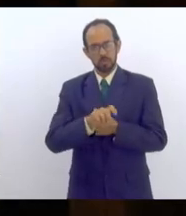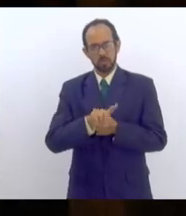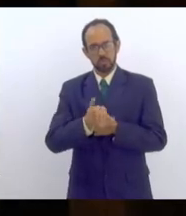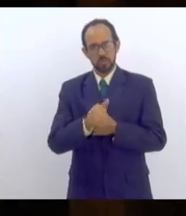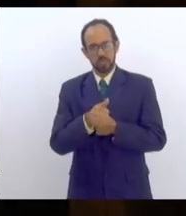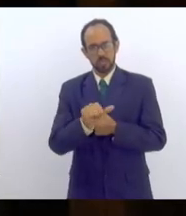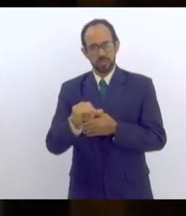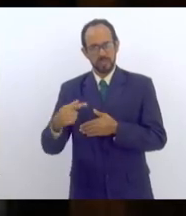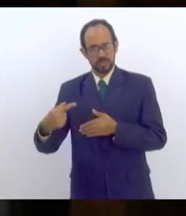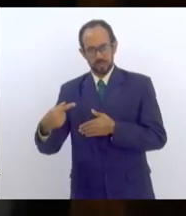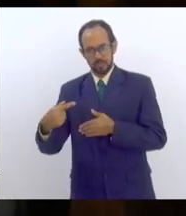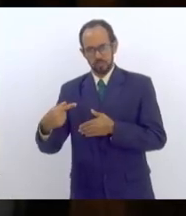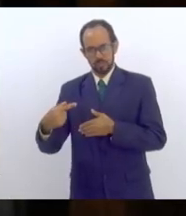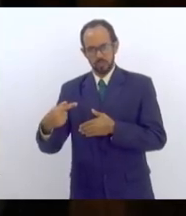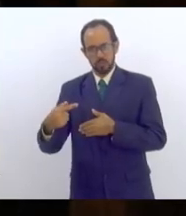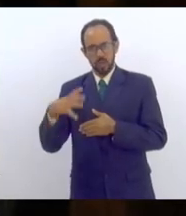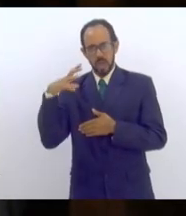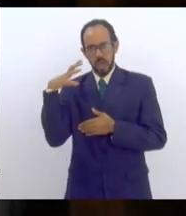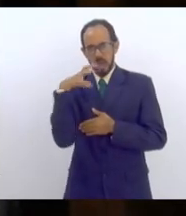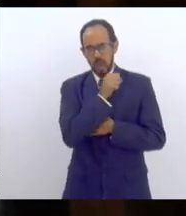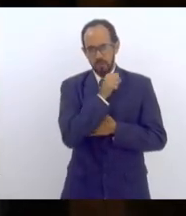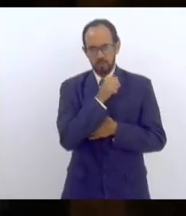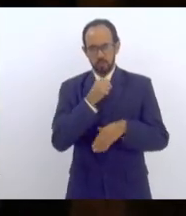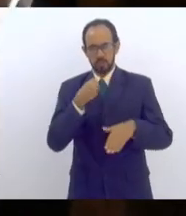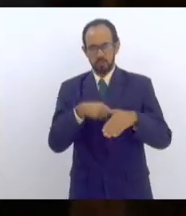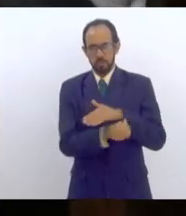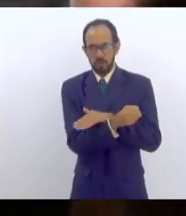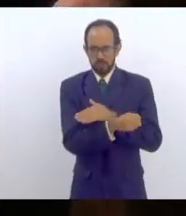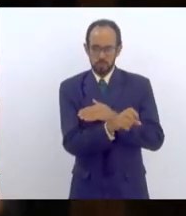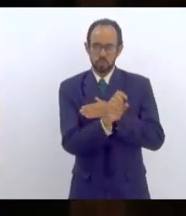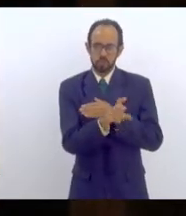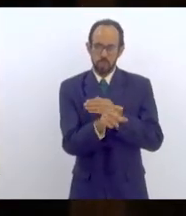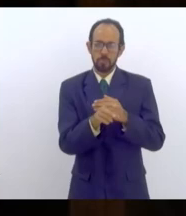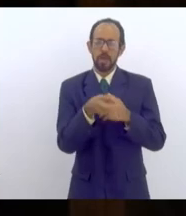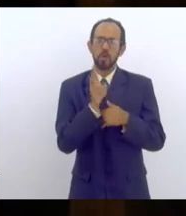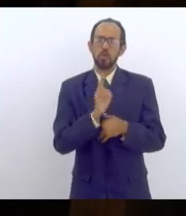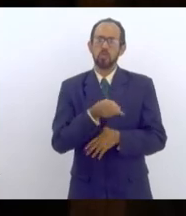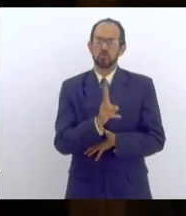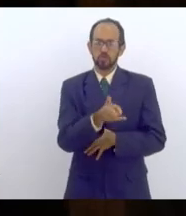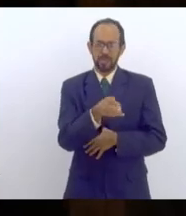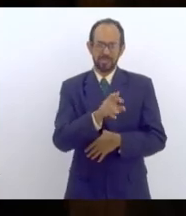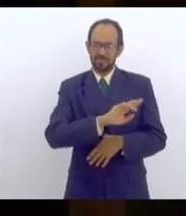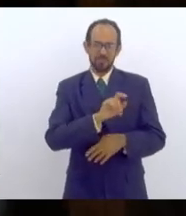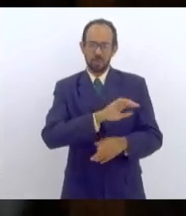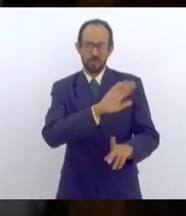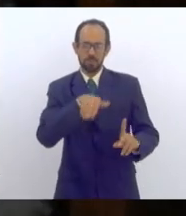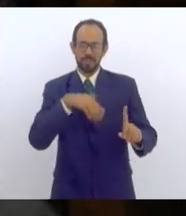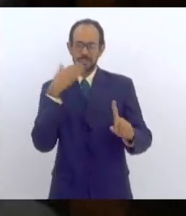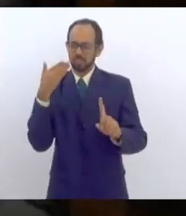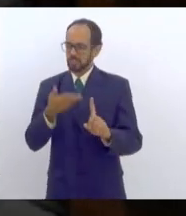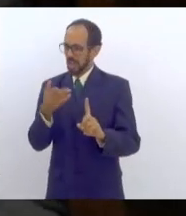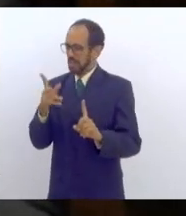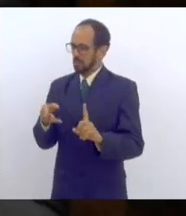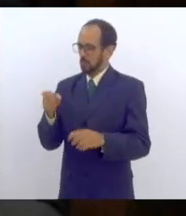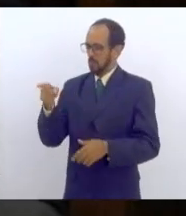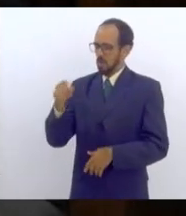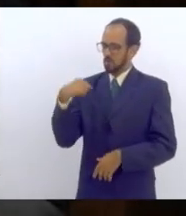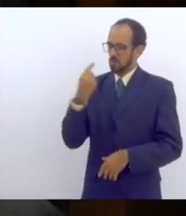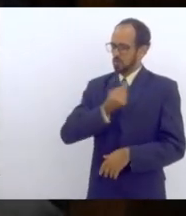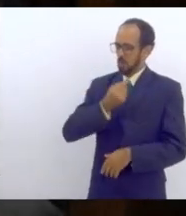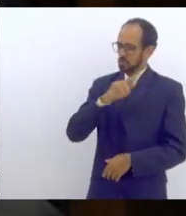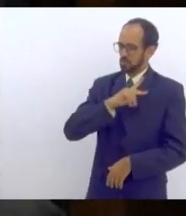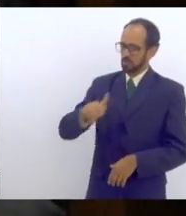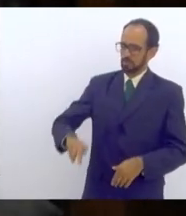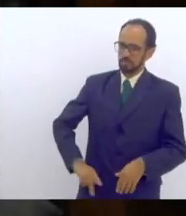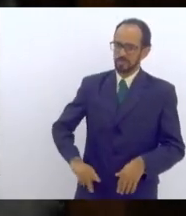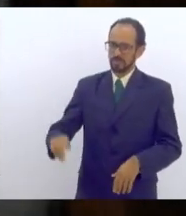posse foi uma posse muito rápida, uma posse de recondução, não foi uma posse tão prestigiada quanto a do nosso